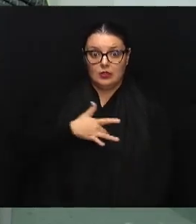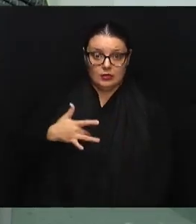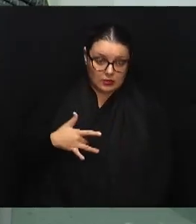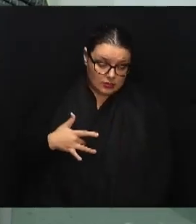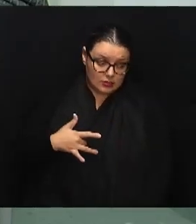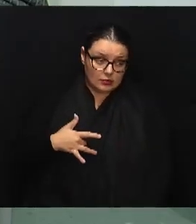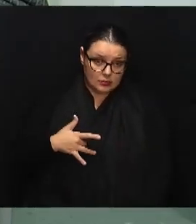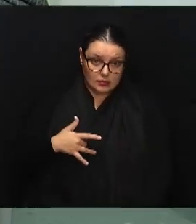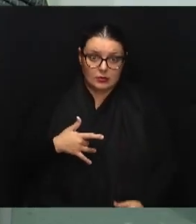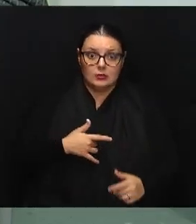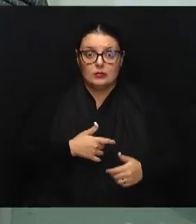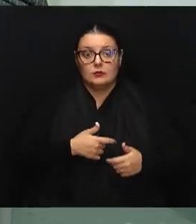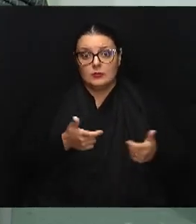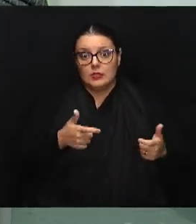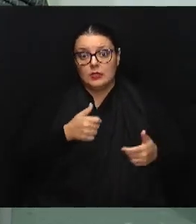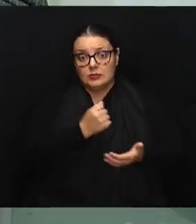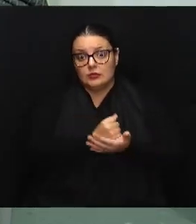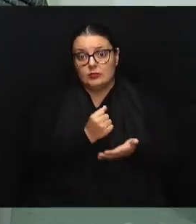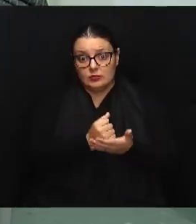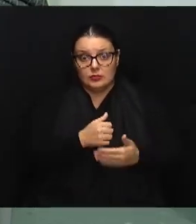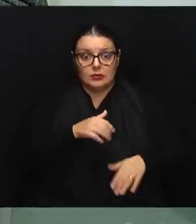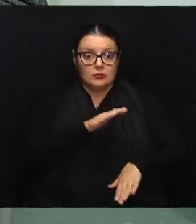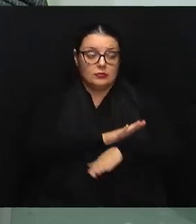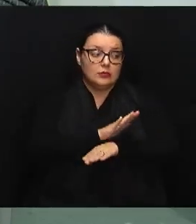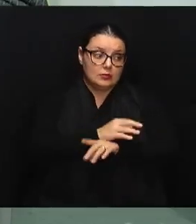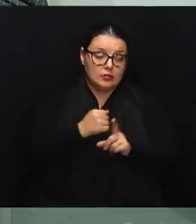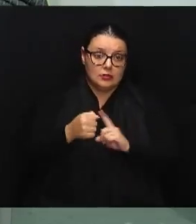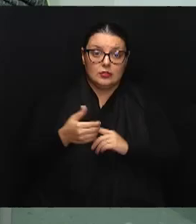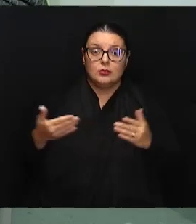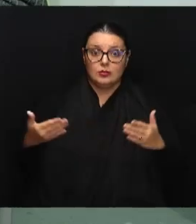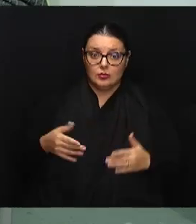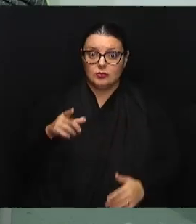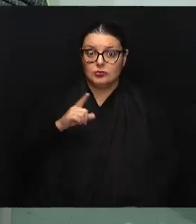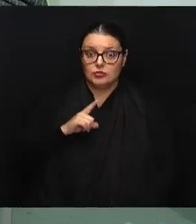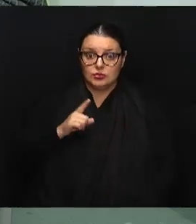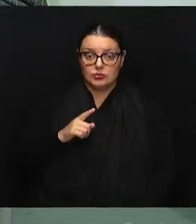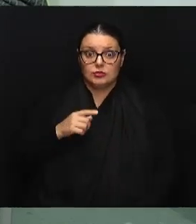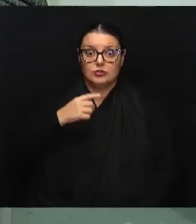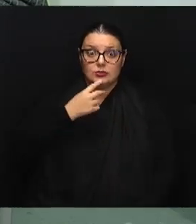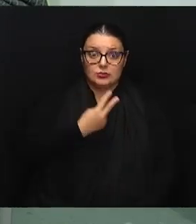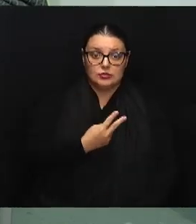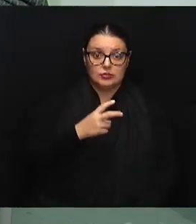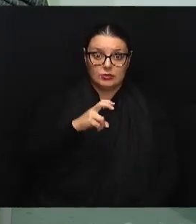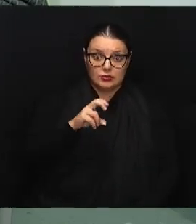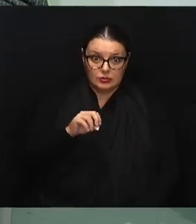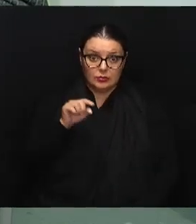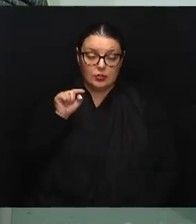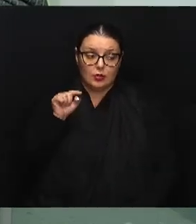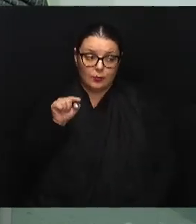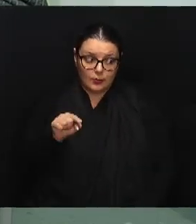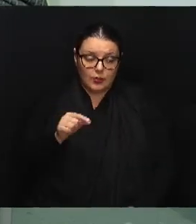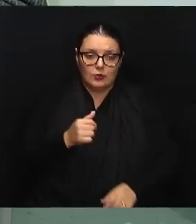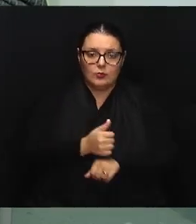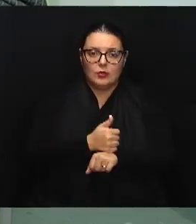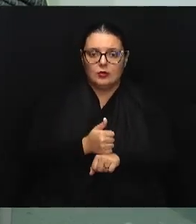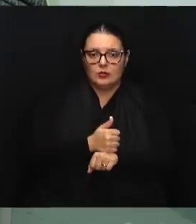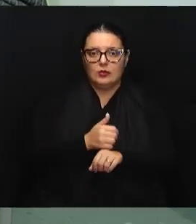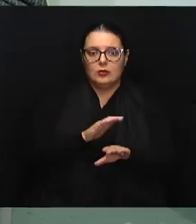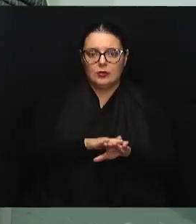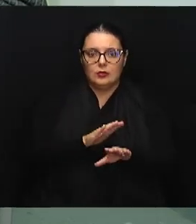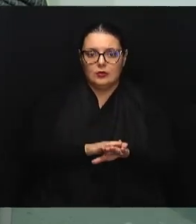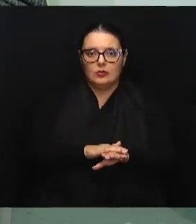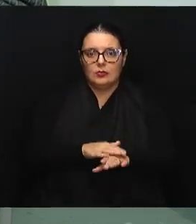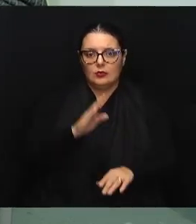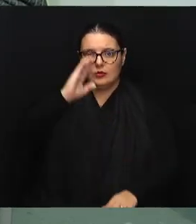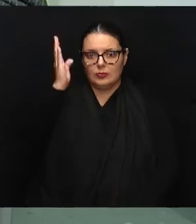emprega assistentes sociais. E diga-se de passagem, nós temos hoje cerca de 250 mil profissionais na ativa. O Brasil